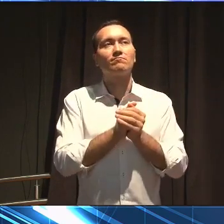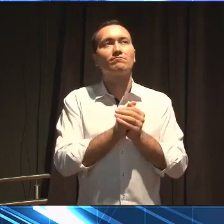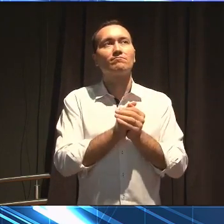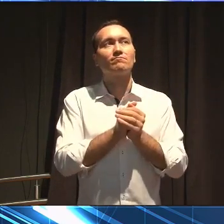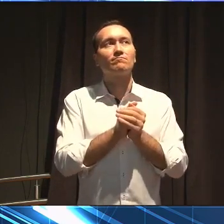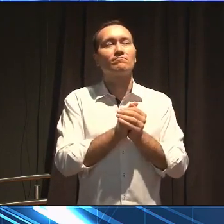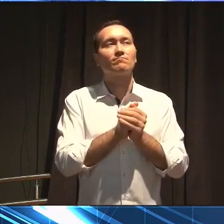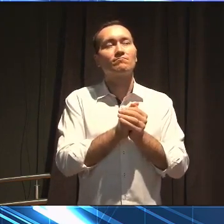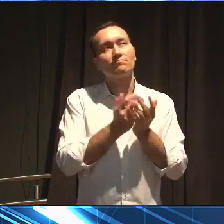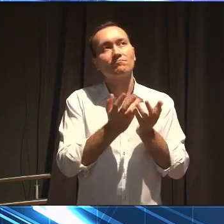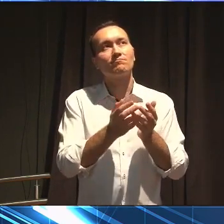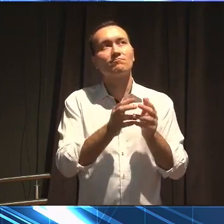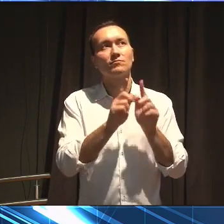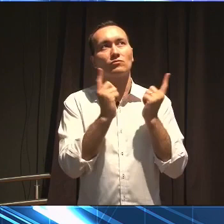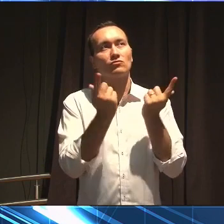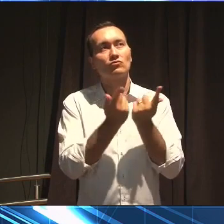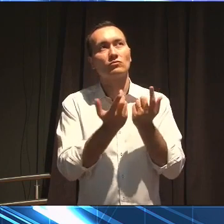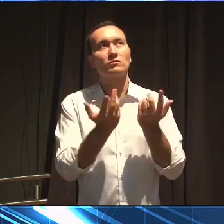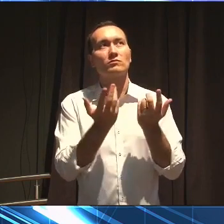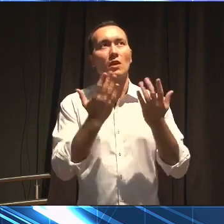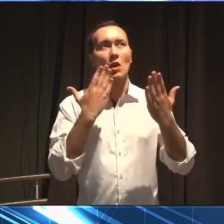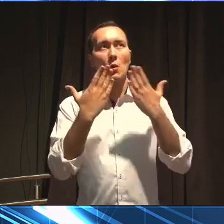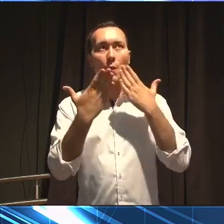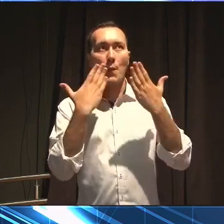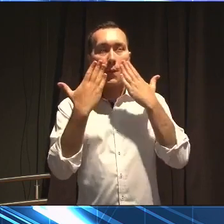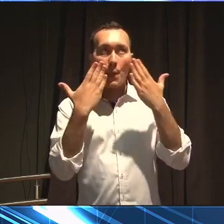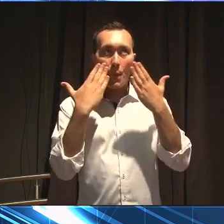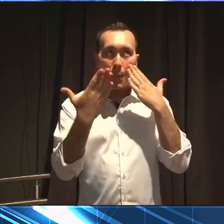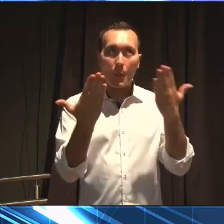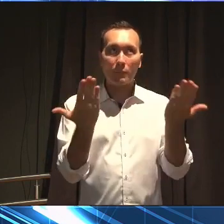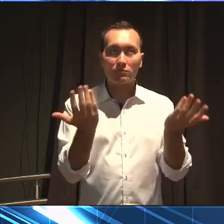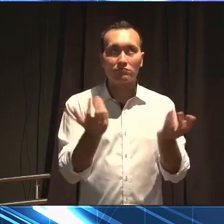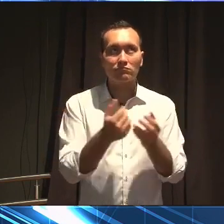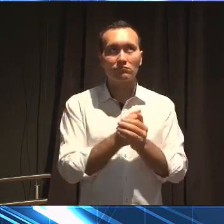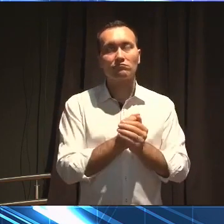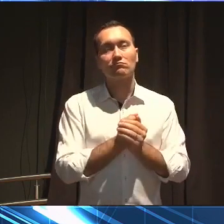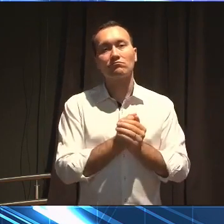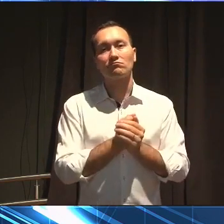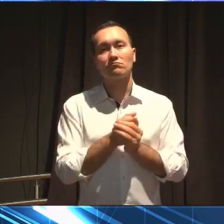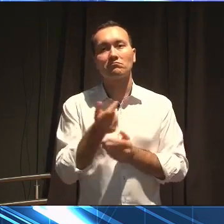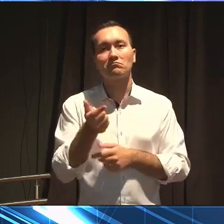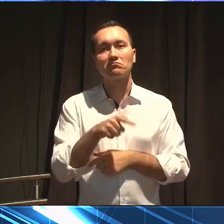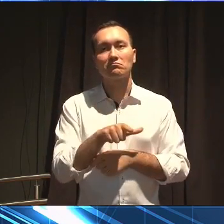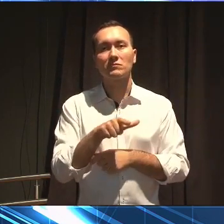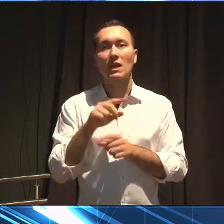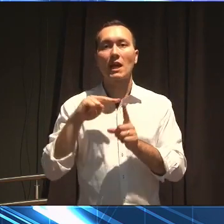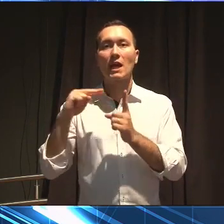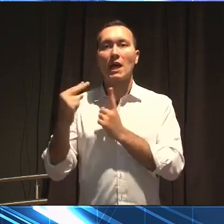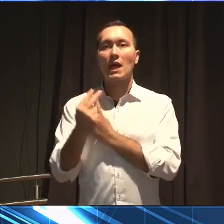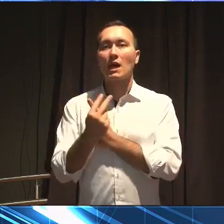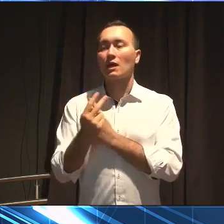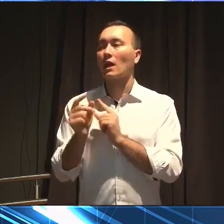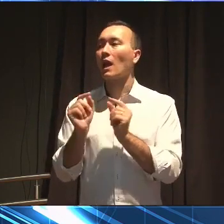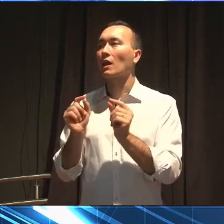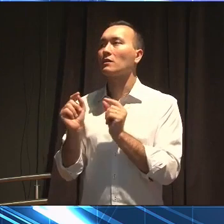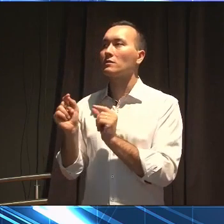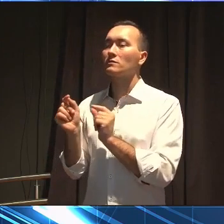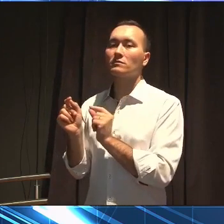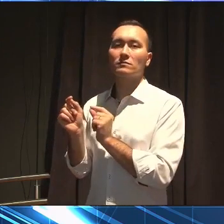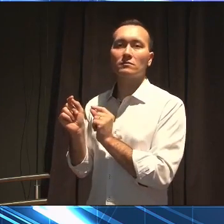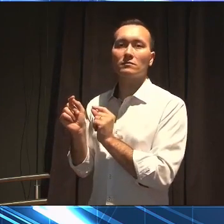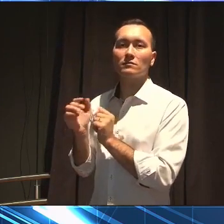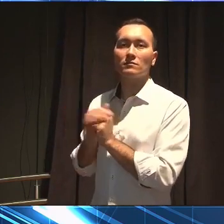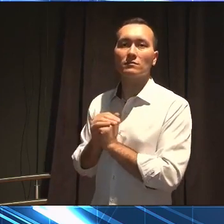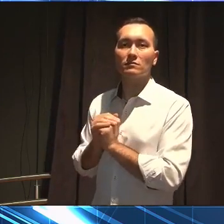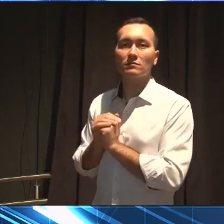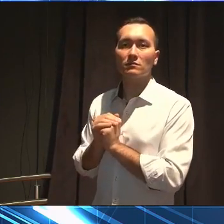um mar, uma imensidão, né? O que mais eu posso falar sobre o mar? Tem várias possibilidades e normalmente a gente